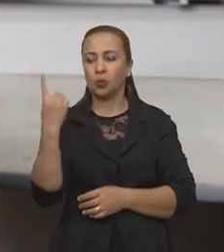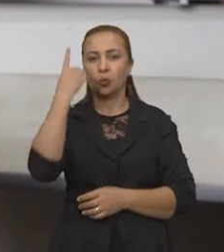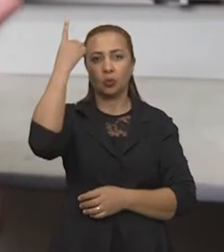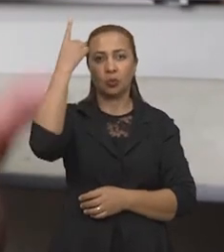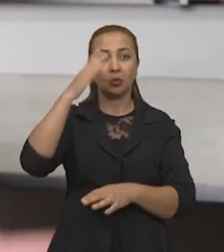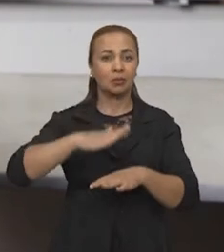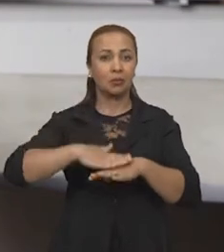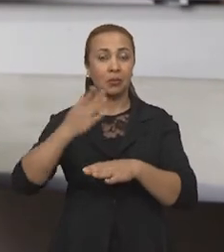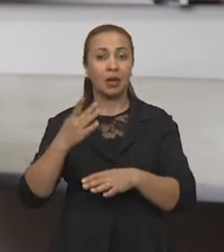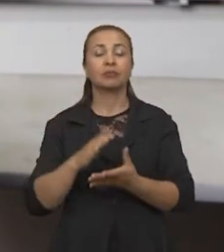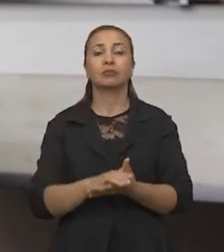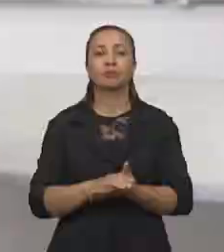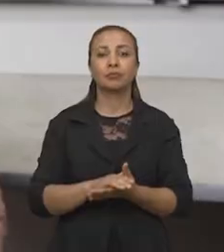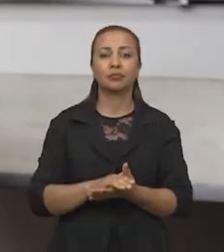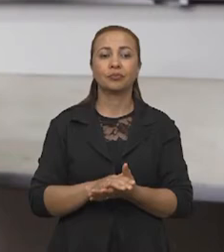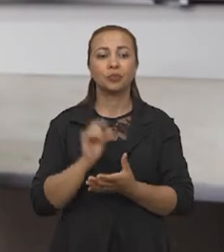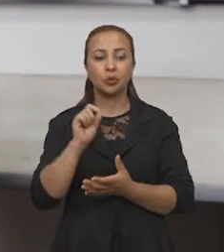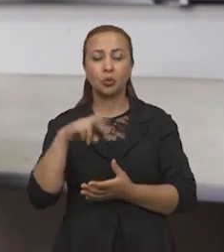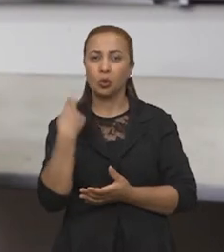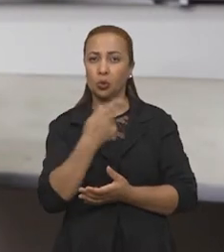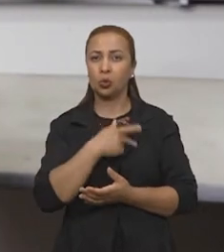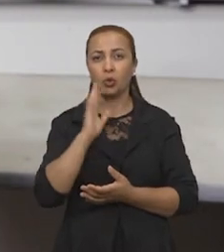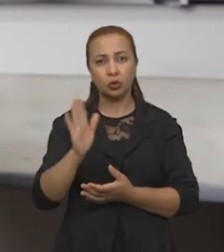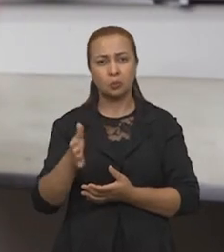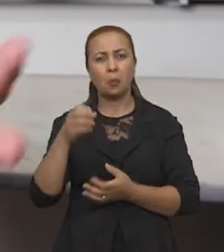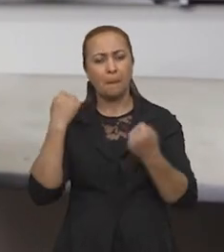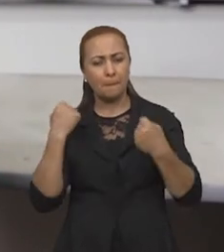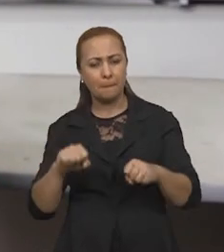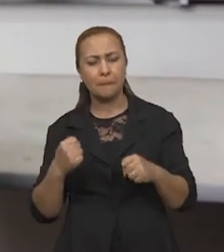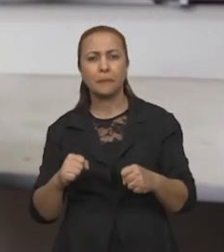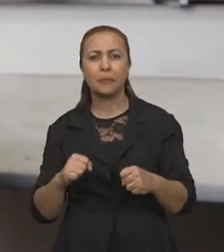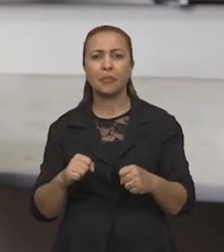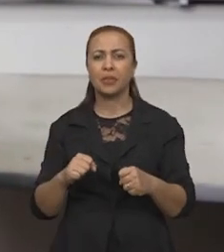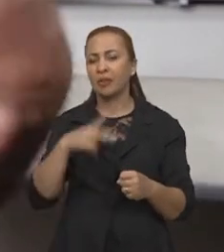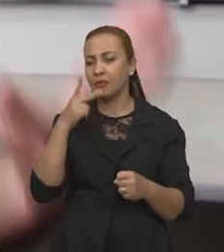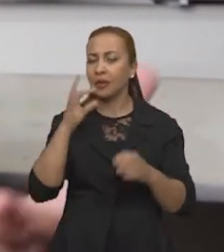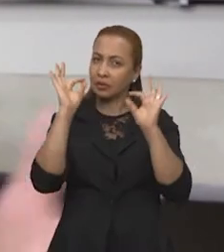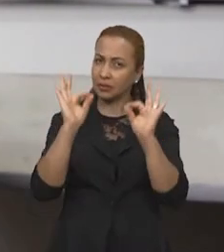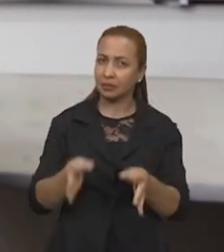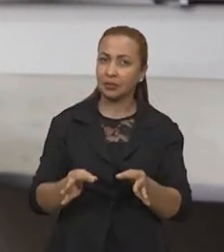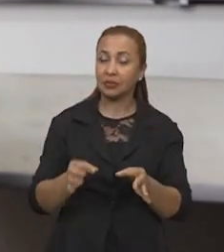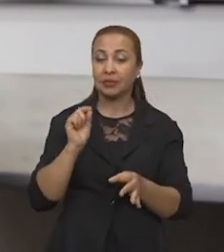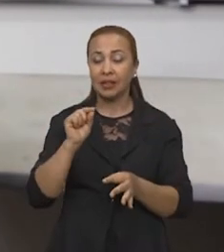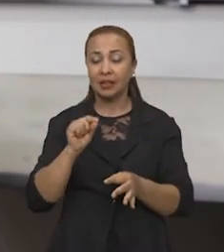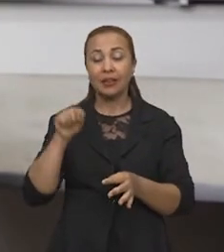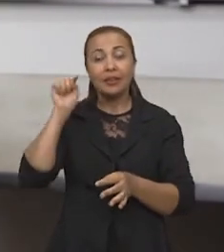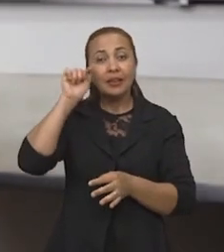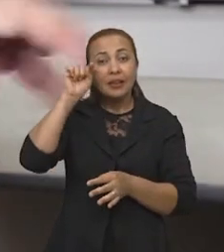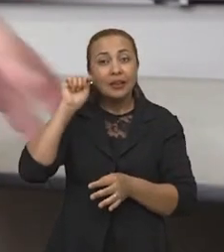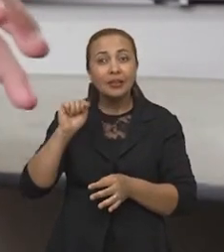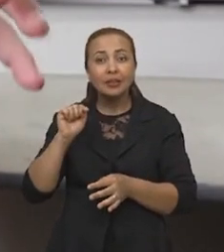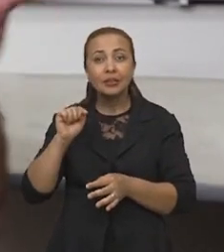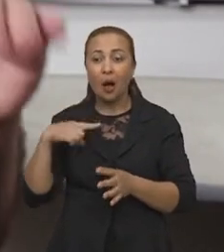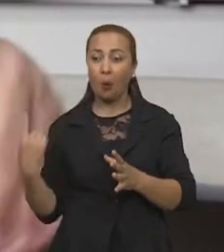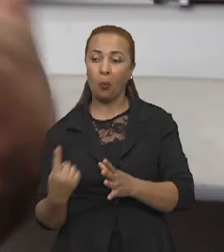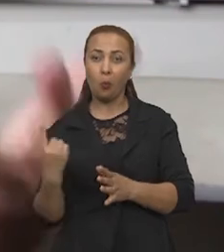uma altitude mais elevada. O que a gente já pode, né, é meio que afirmar que